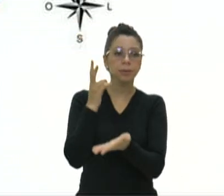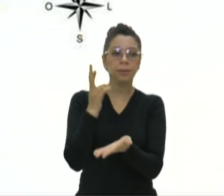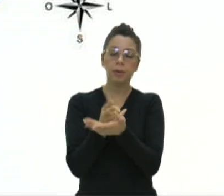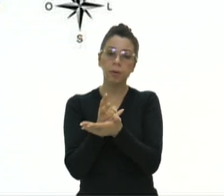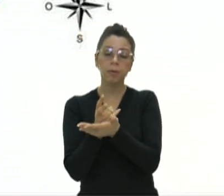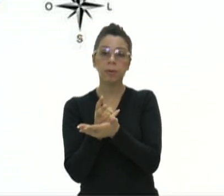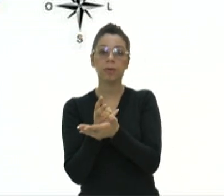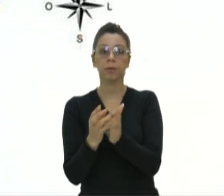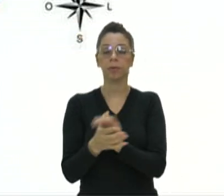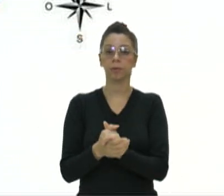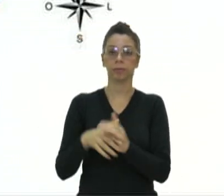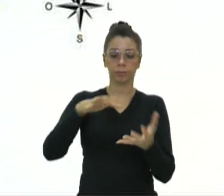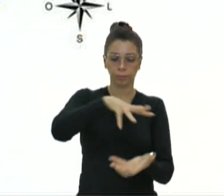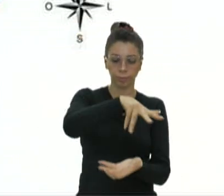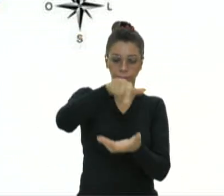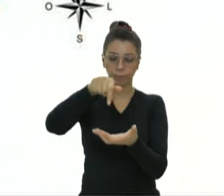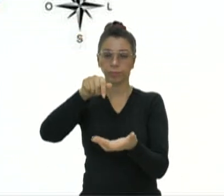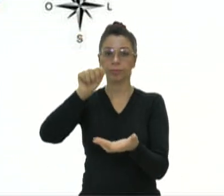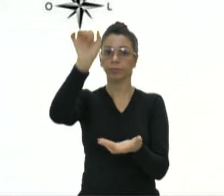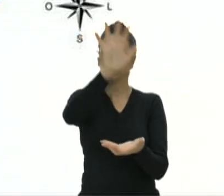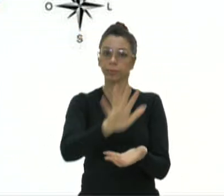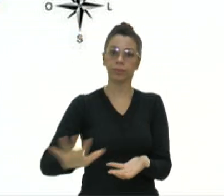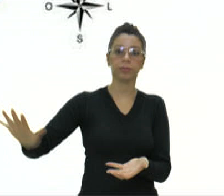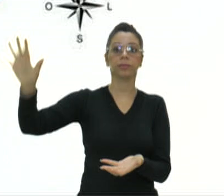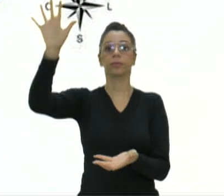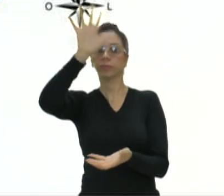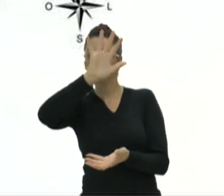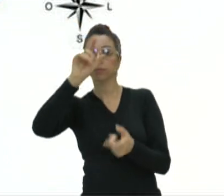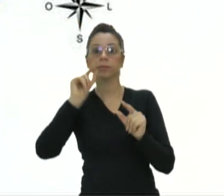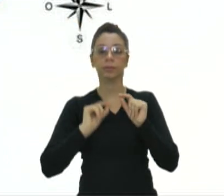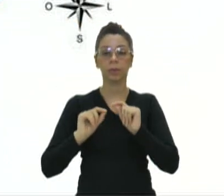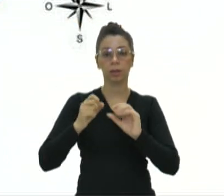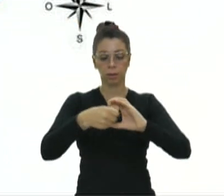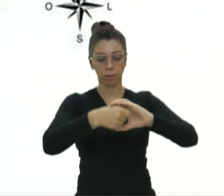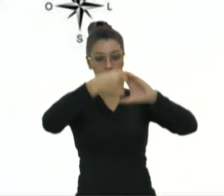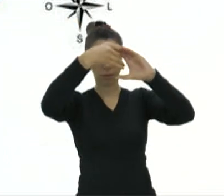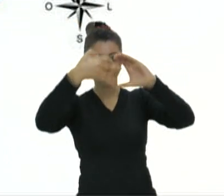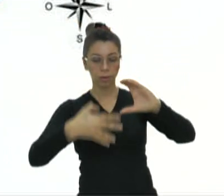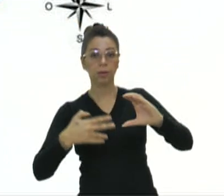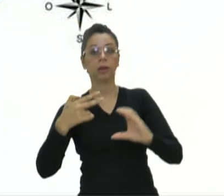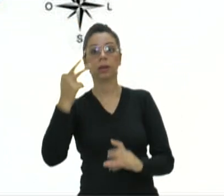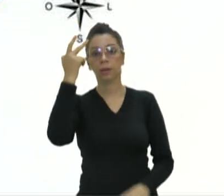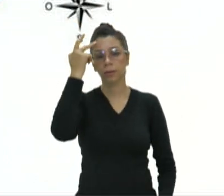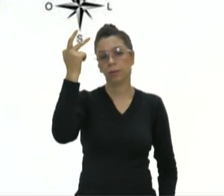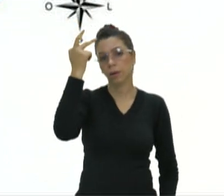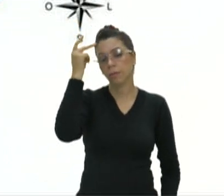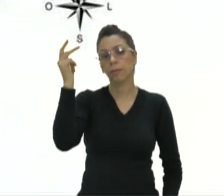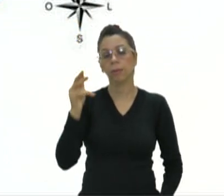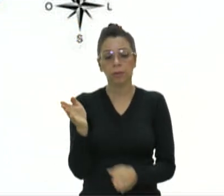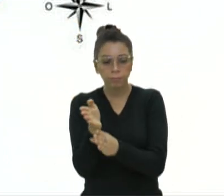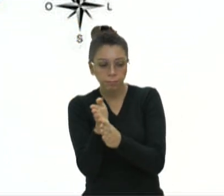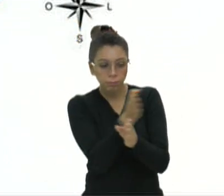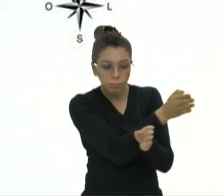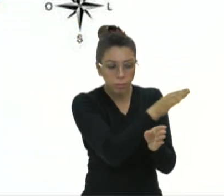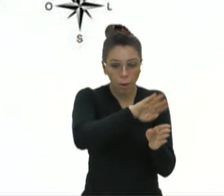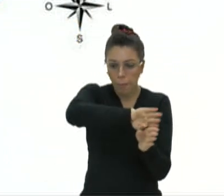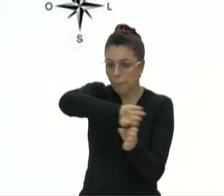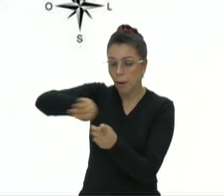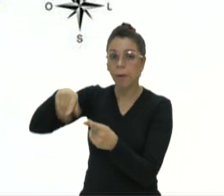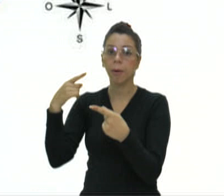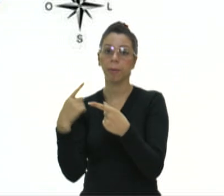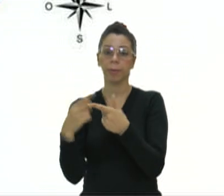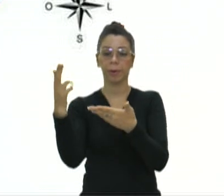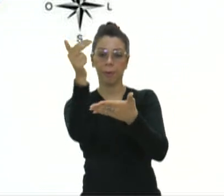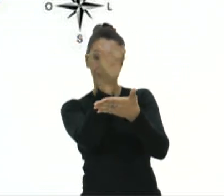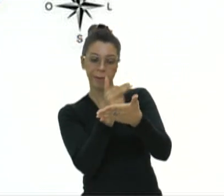Quando colocamos o mapa mundi, devemos observar que algumas características normalmente são deixadas de lado, porque ao